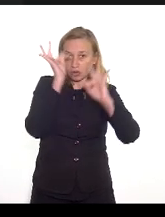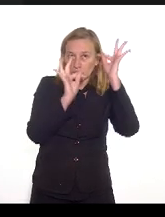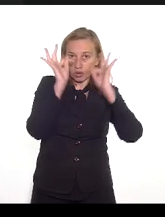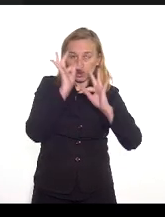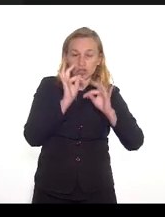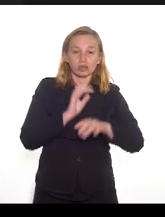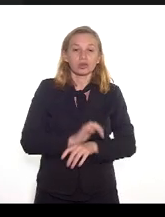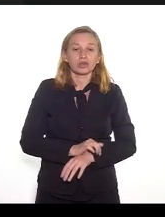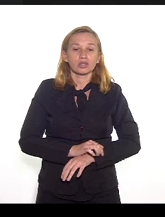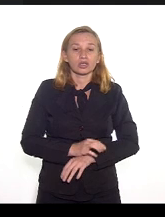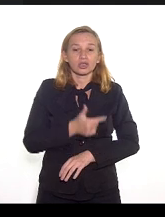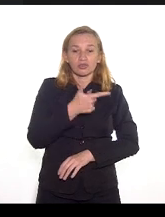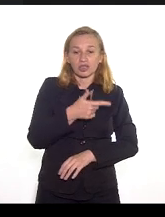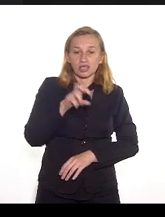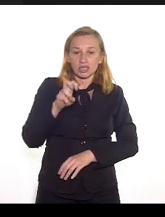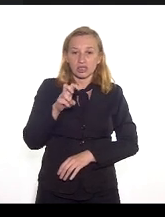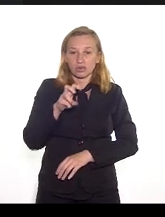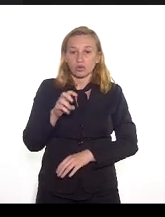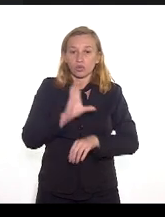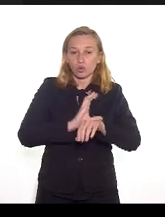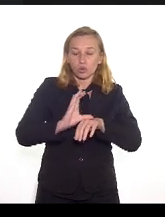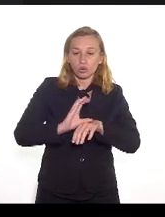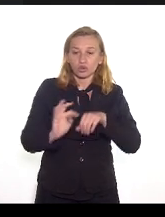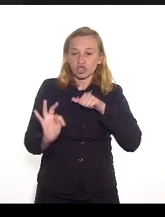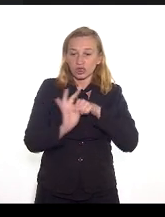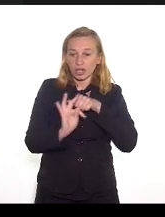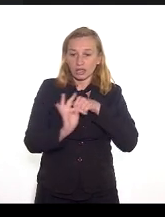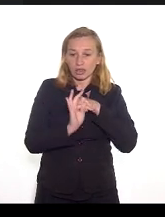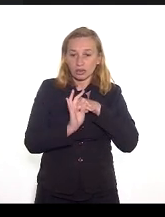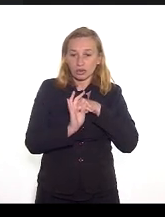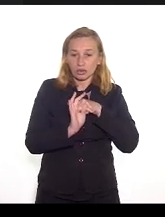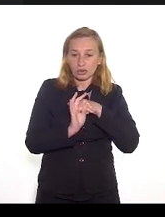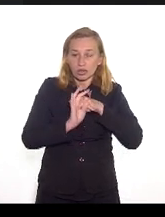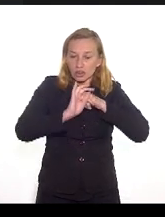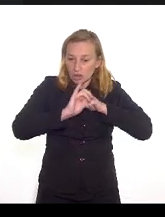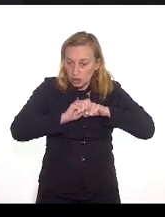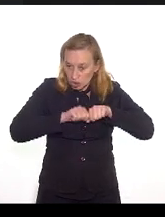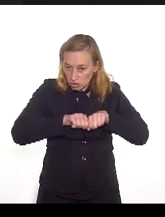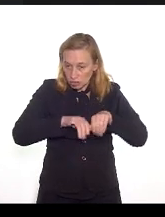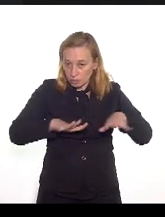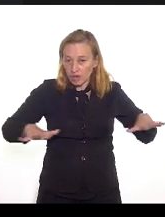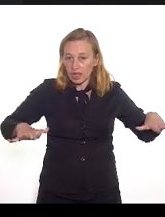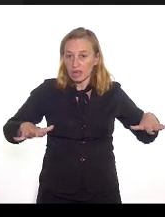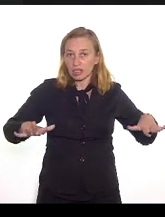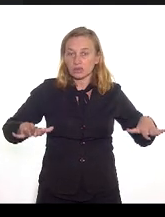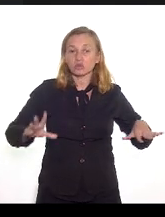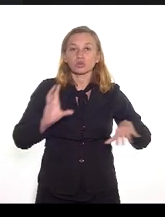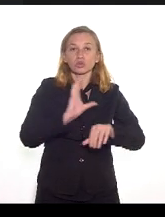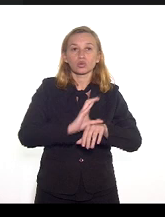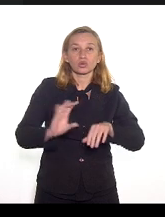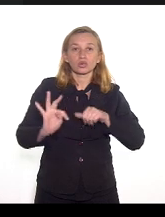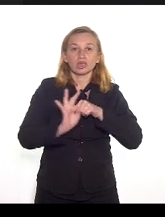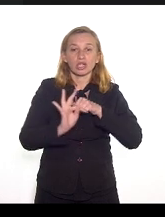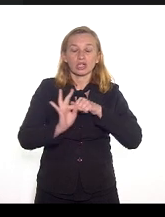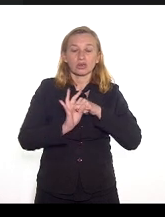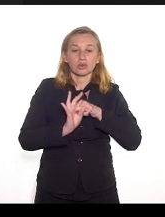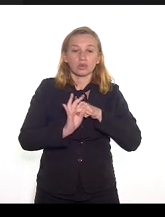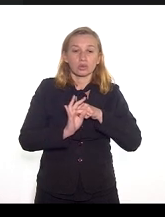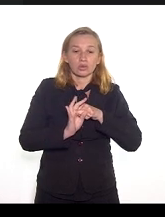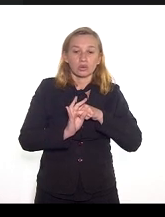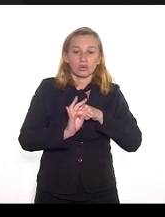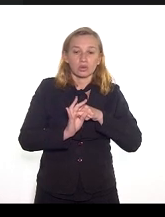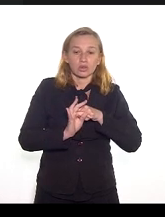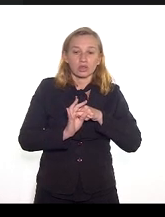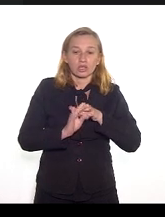também 25 cursos técnicos espalhados, curso técnico de